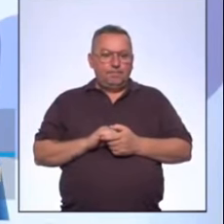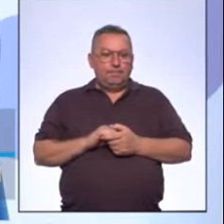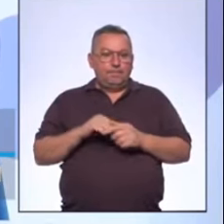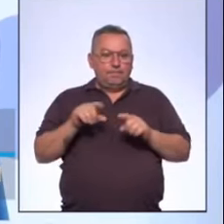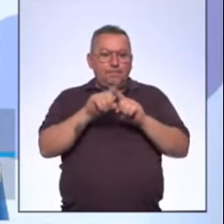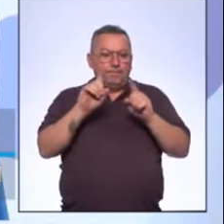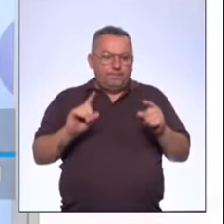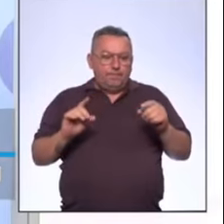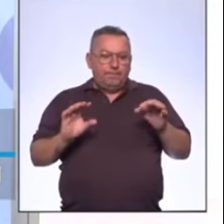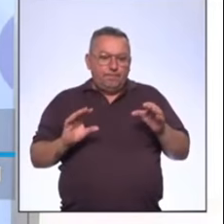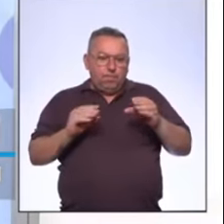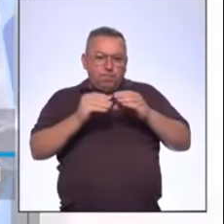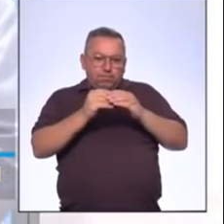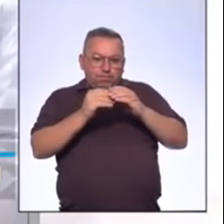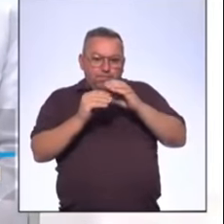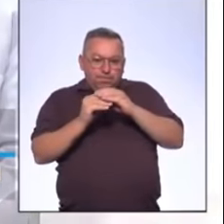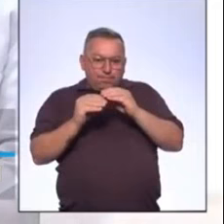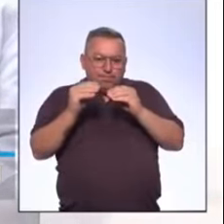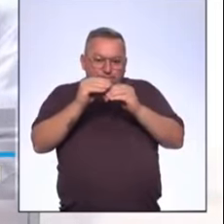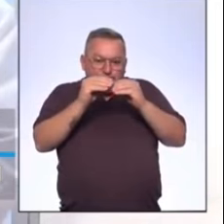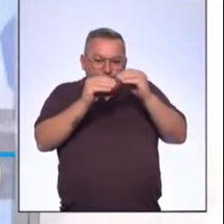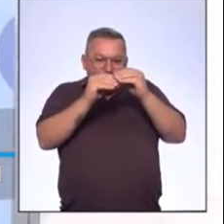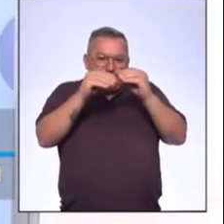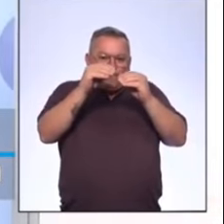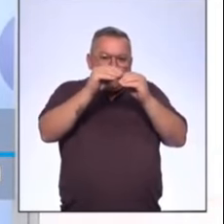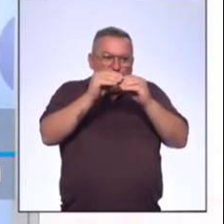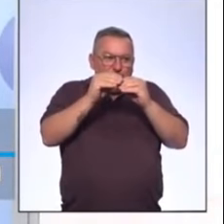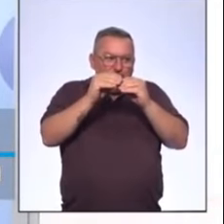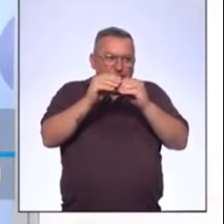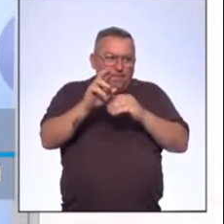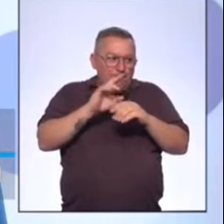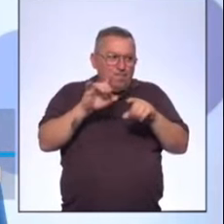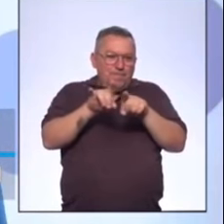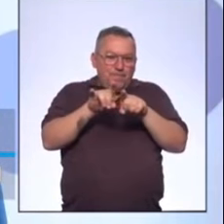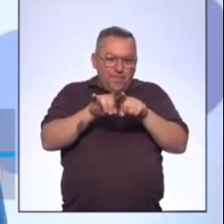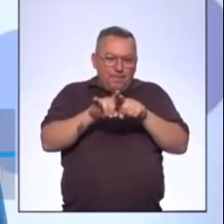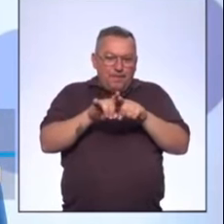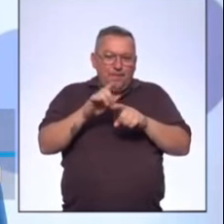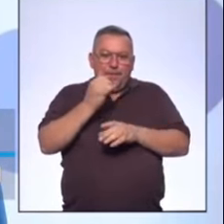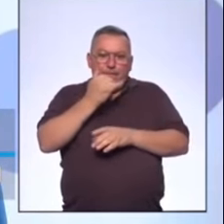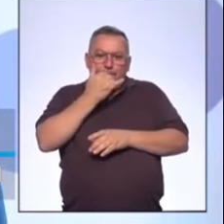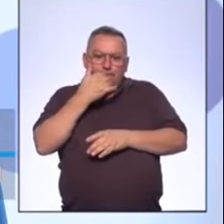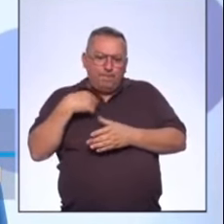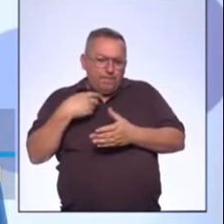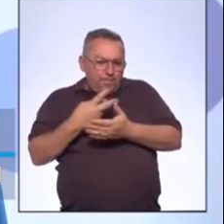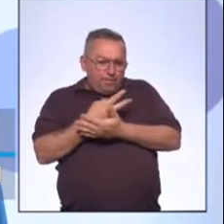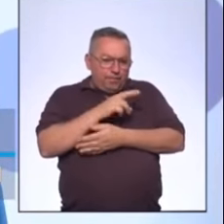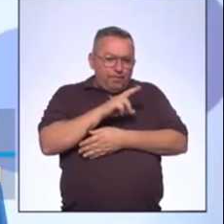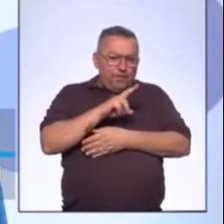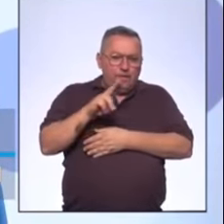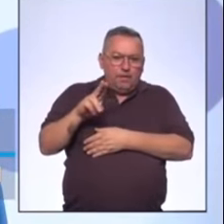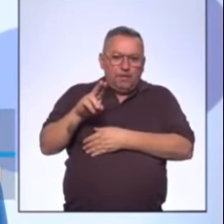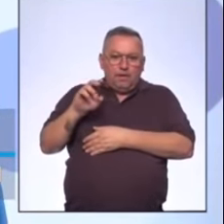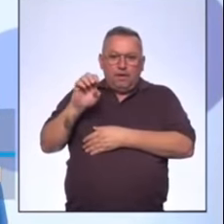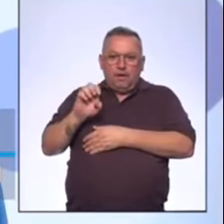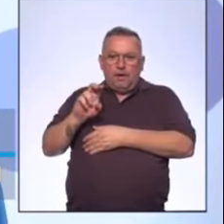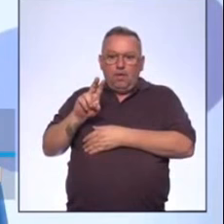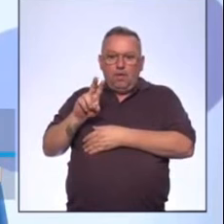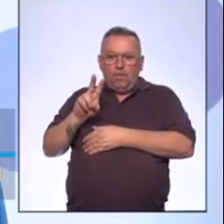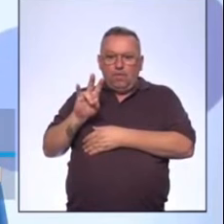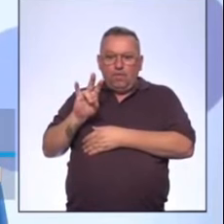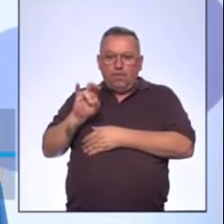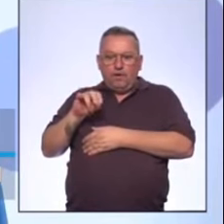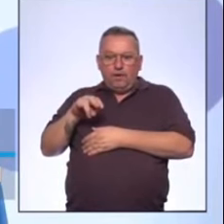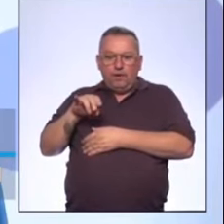Encaixadas escreveram aqui. Encaixadas, legal. Encaixadinhas. Acho que bem. Desculpa se eu errar o nome, Euvine. Eu acho que